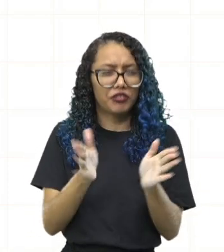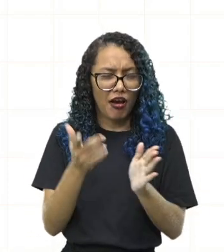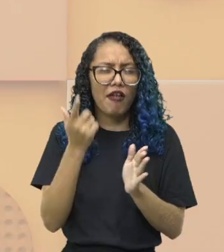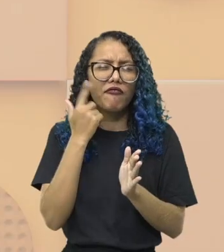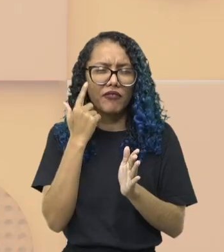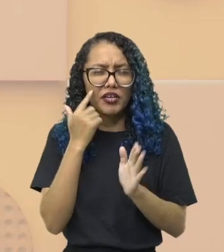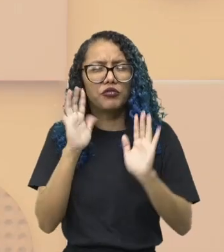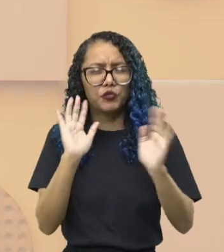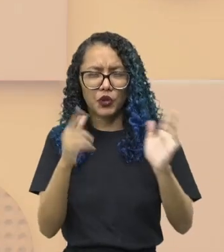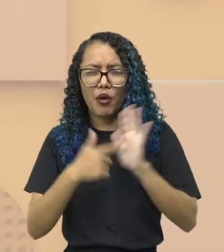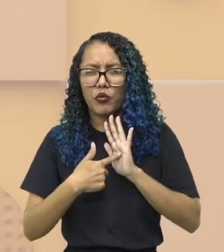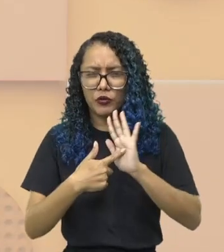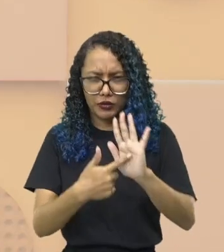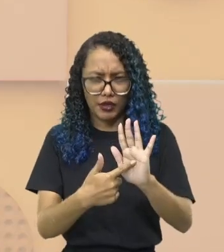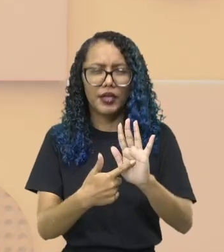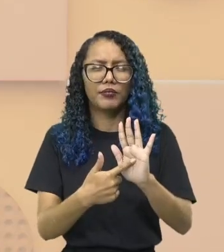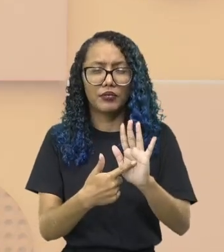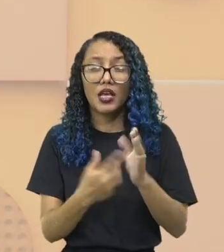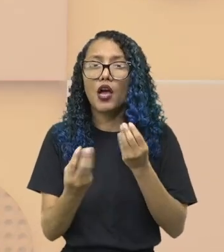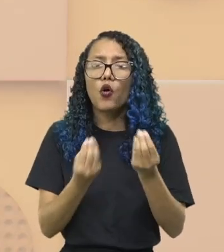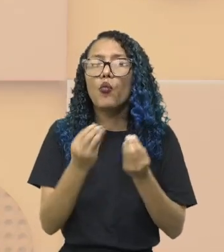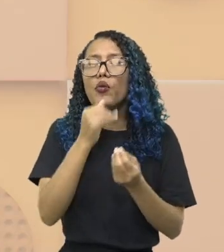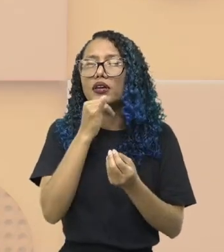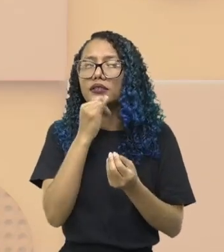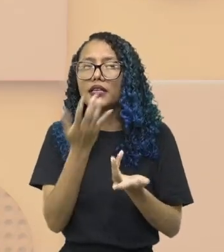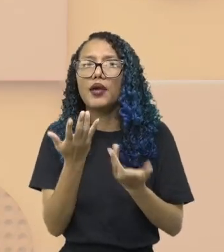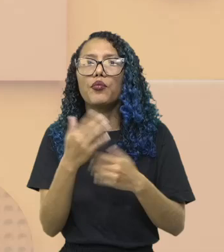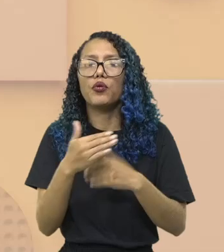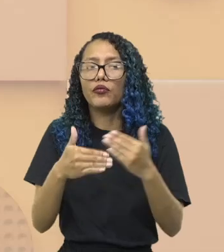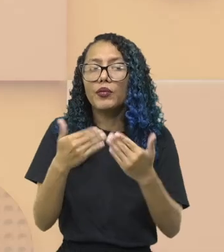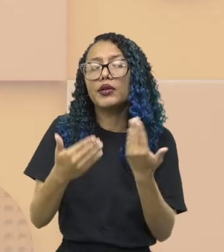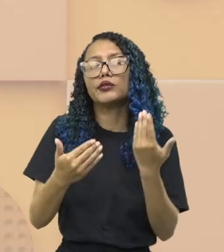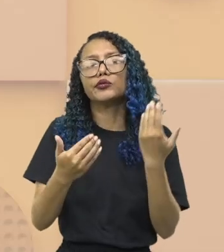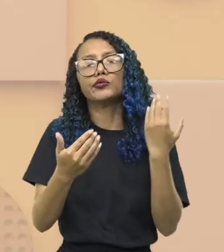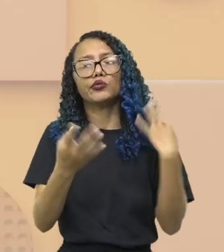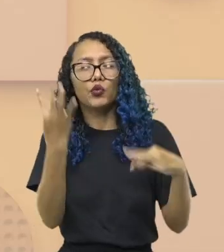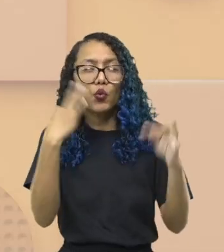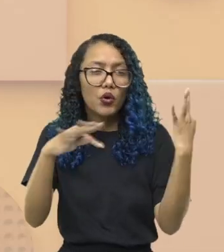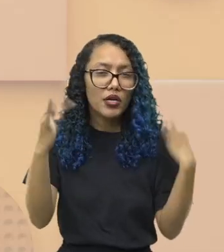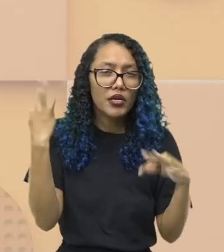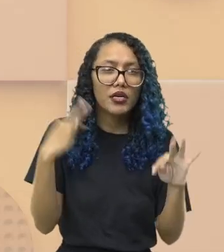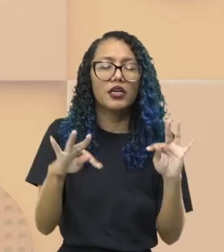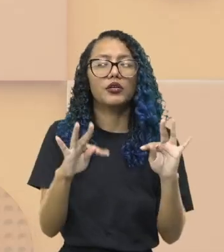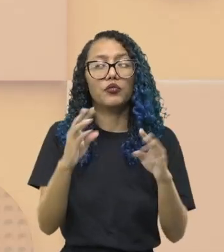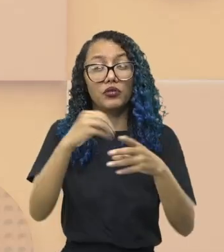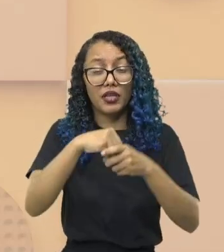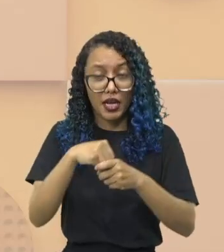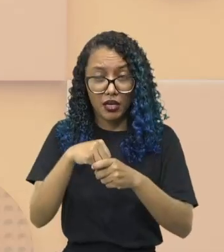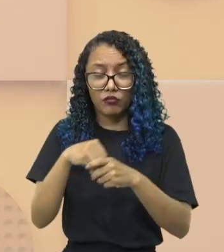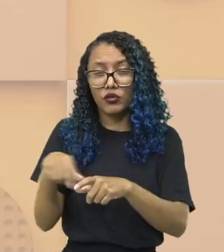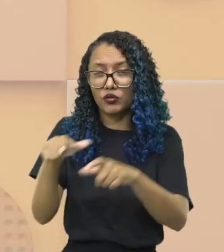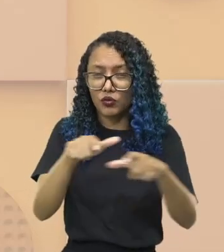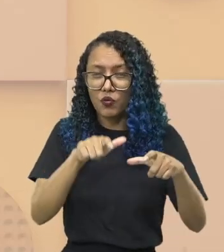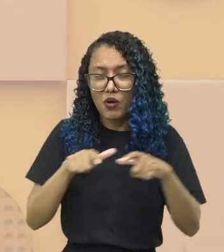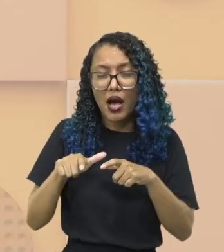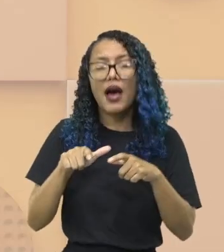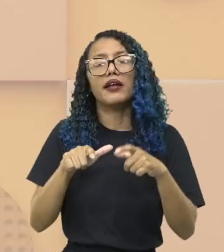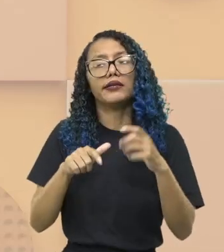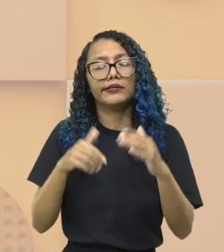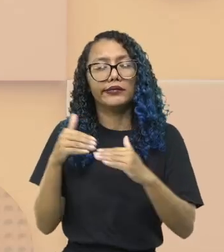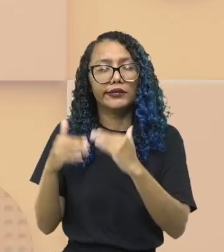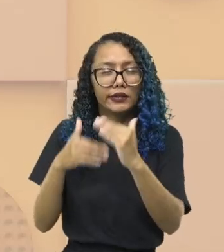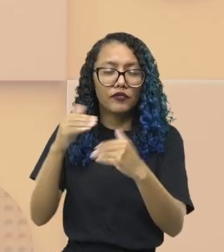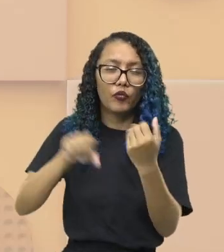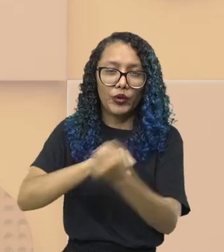observamos. Desenvolvimento do turismo ecológico dentro dessas RDS, né, ou Reserva de